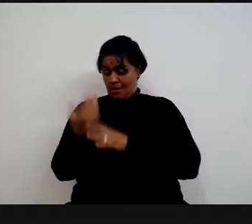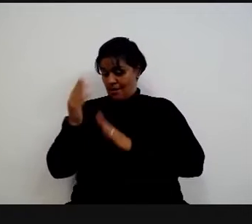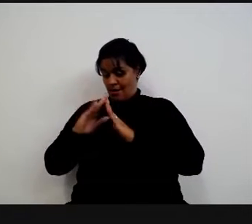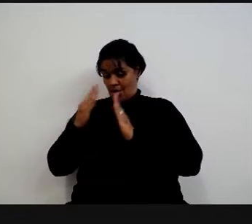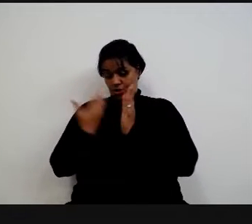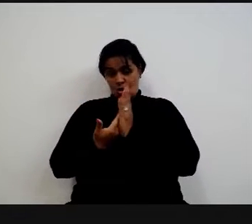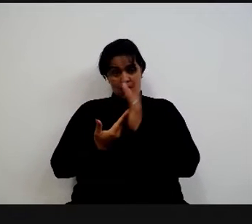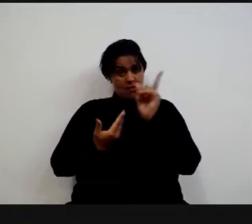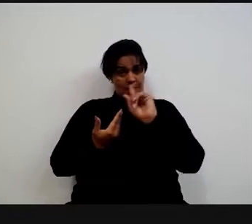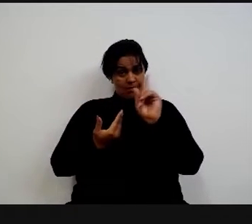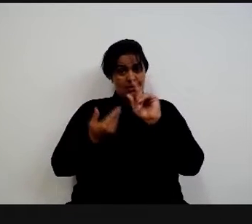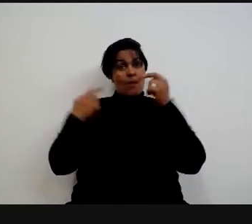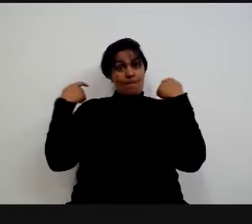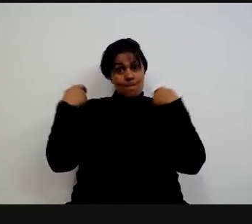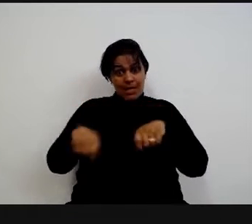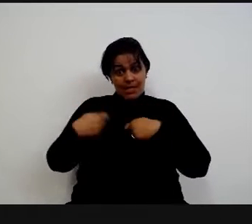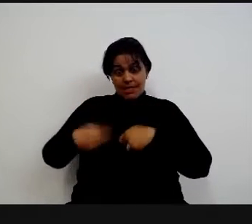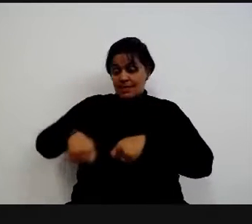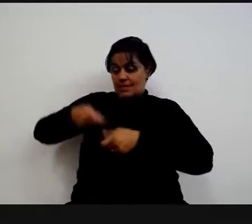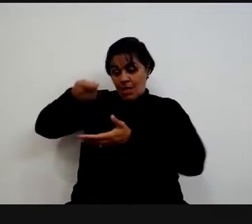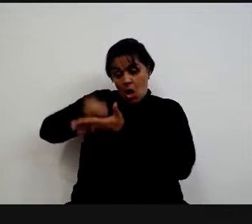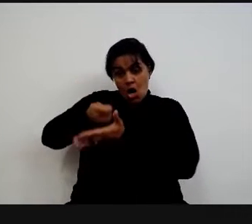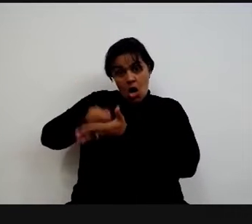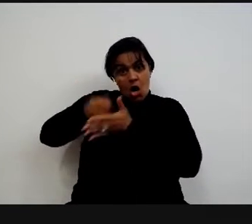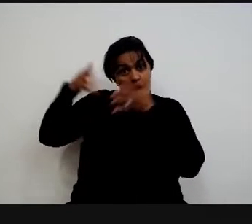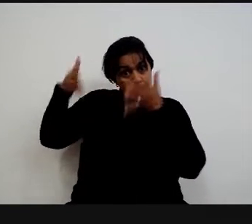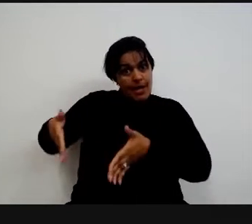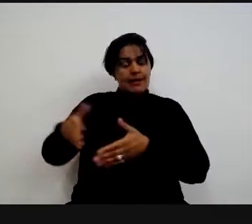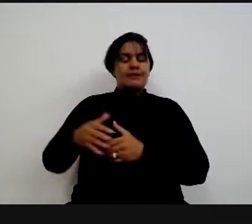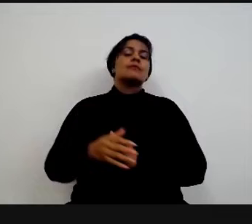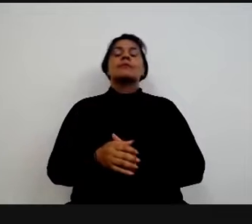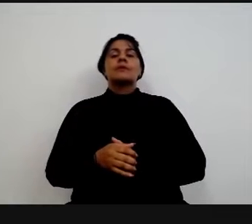escola. O servidor tem que participar da escola.